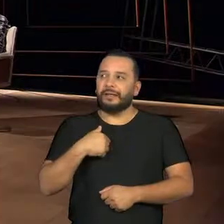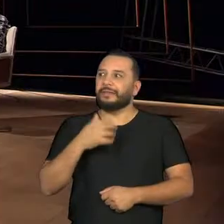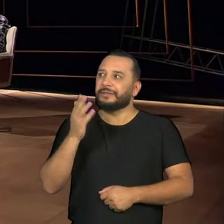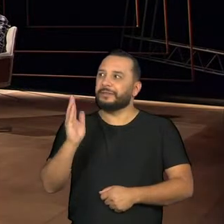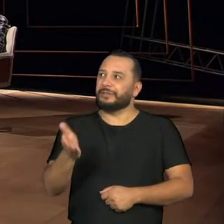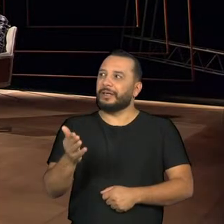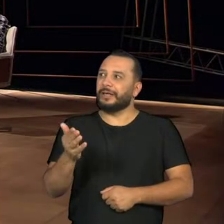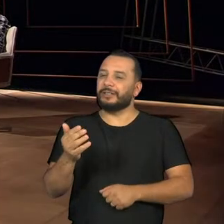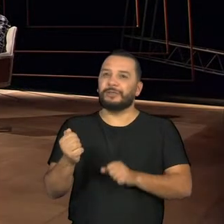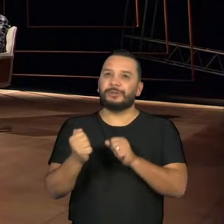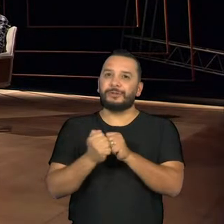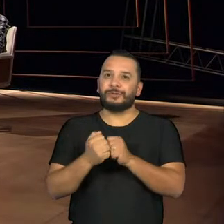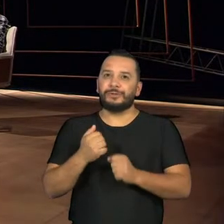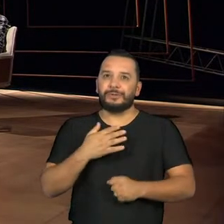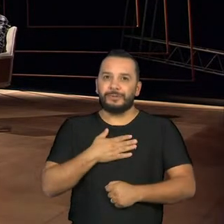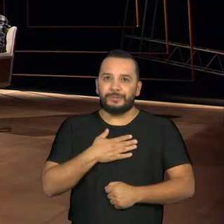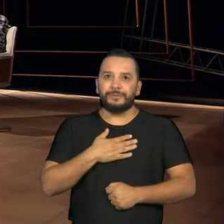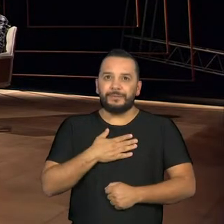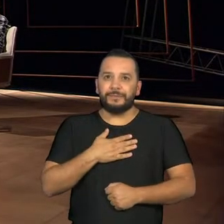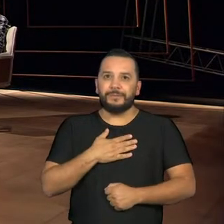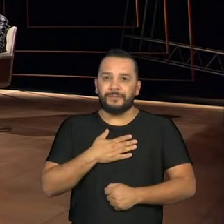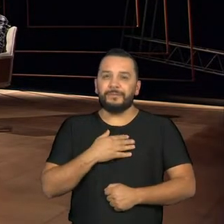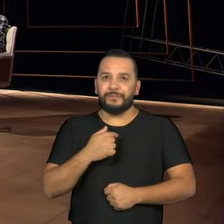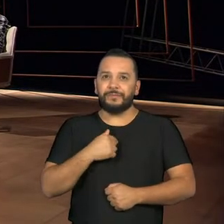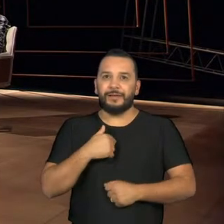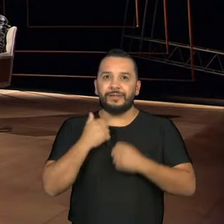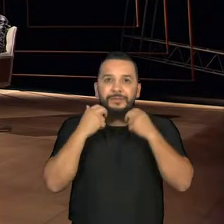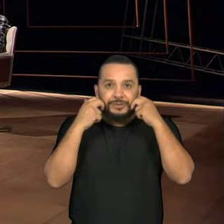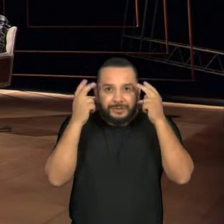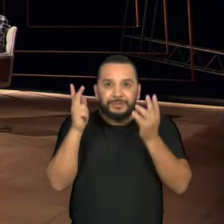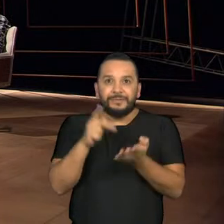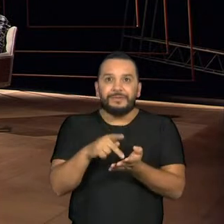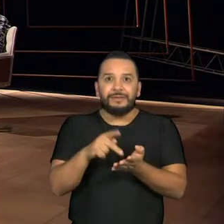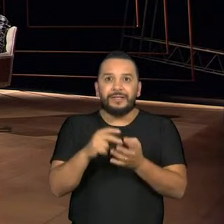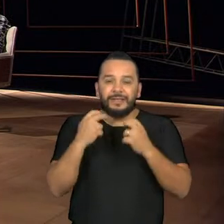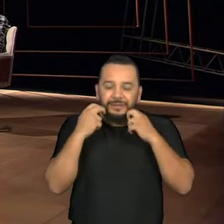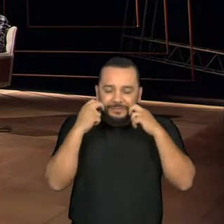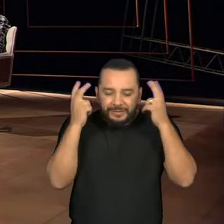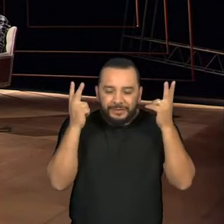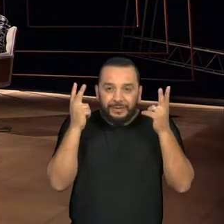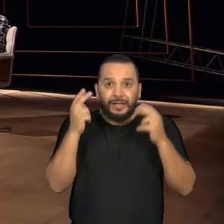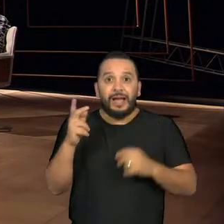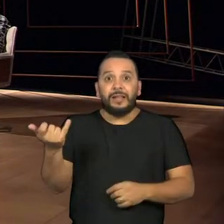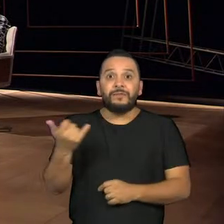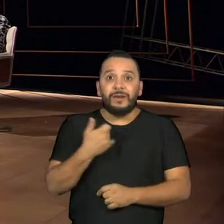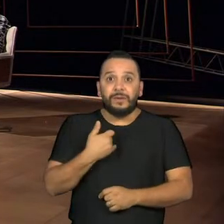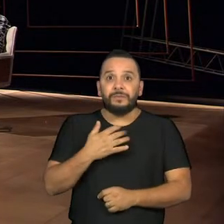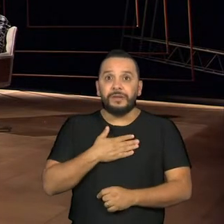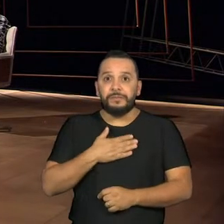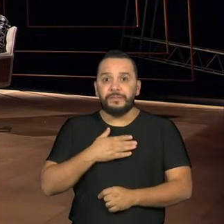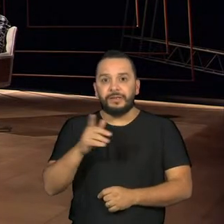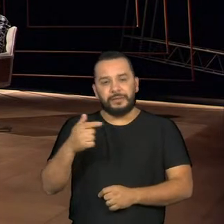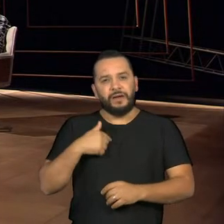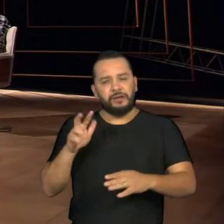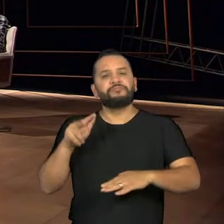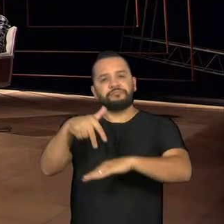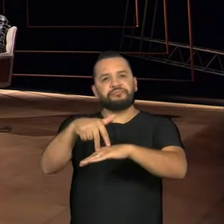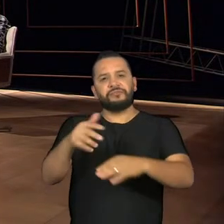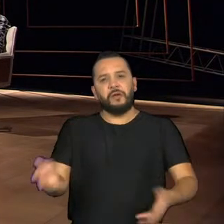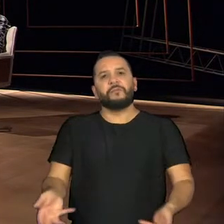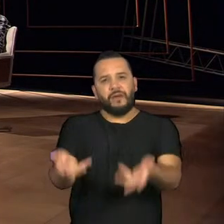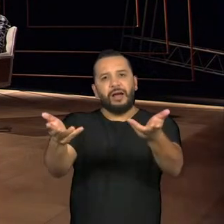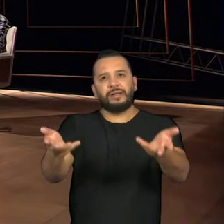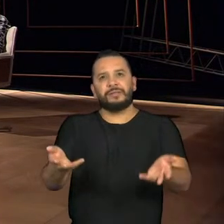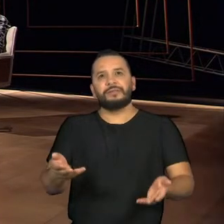que, como eu disse, eu era muito tímida mesmo, e quando ela falou para mim, sobe e faz